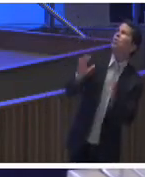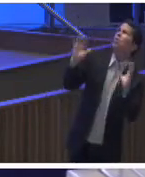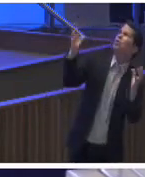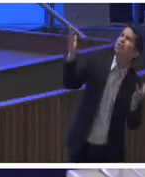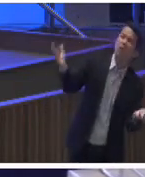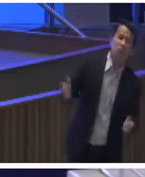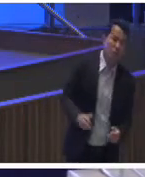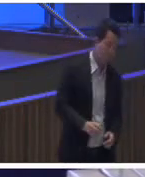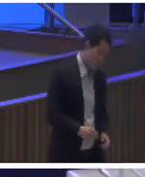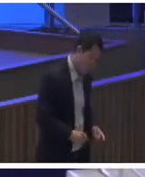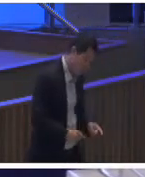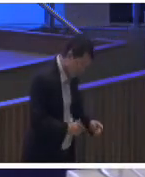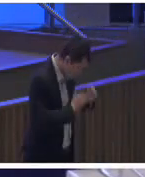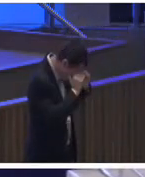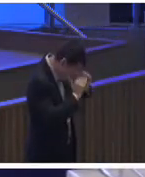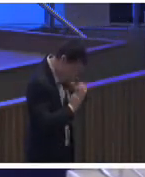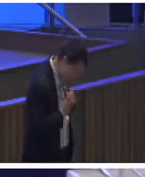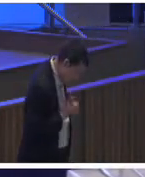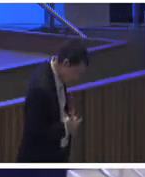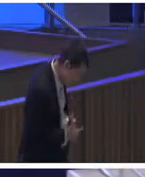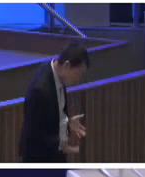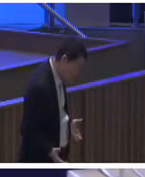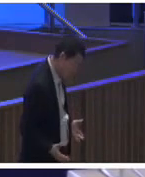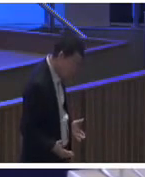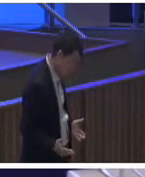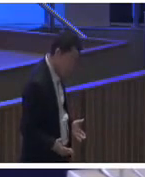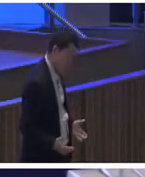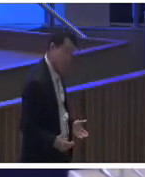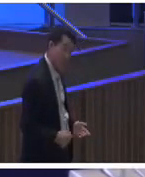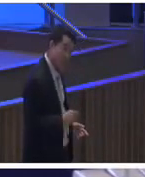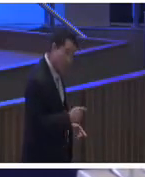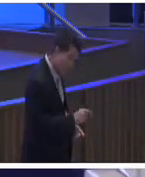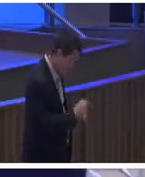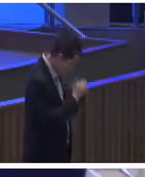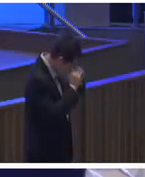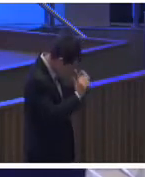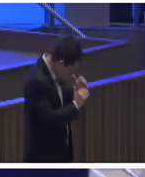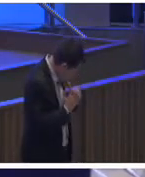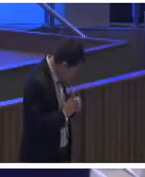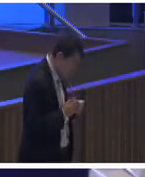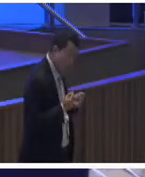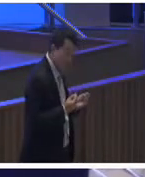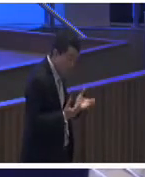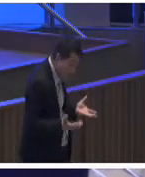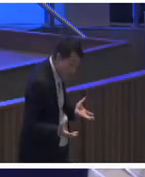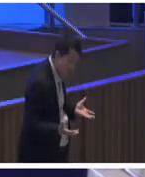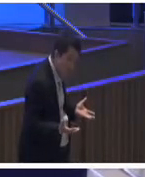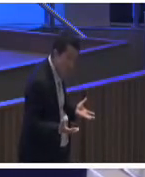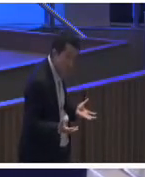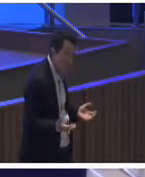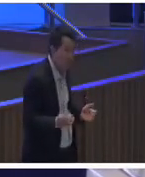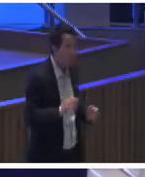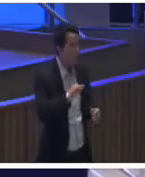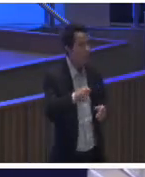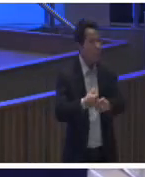pecado? A desobediência. E muitas vezes a gente não entende que o pecado que é